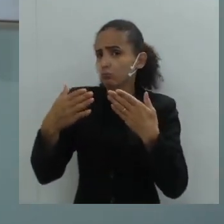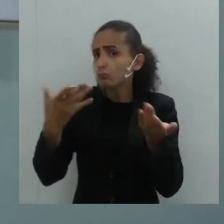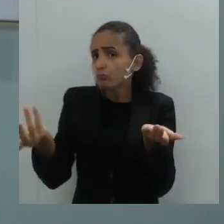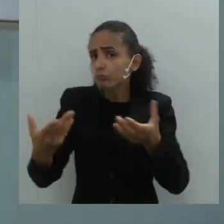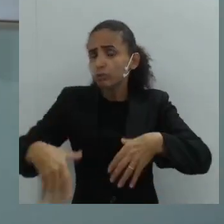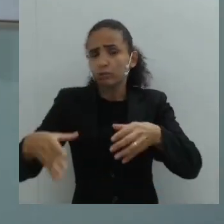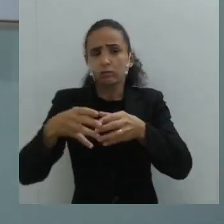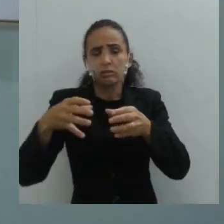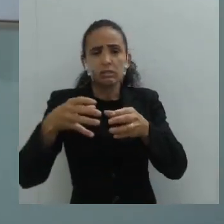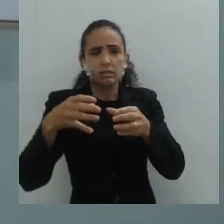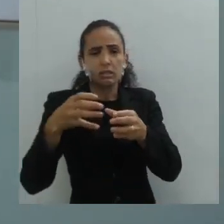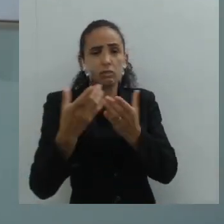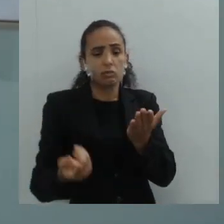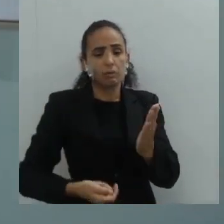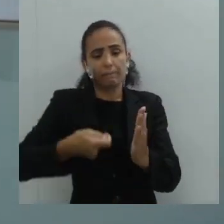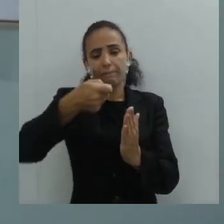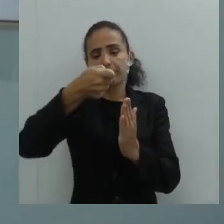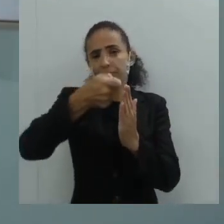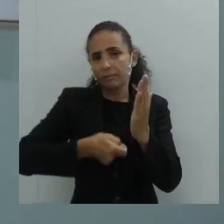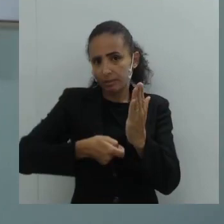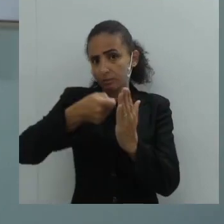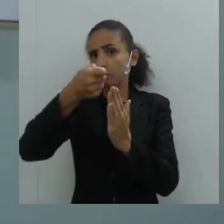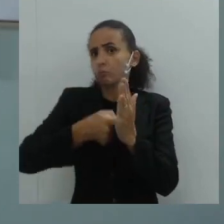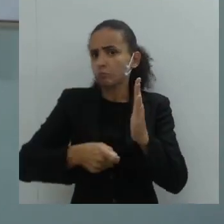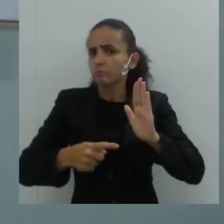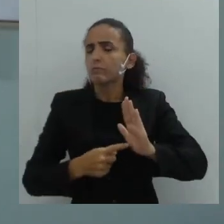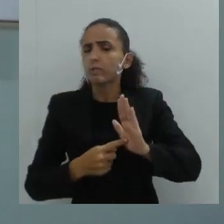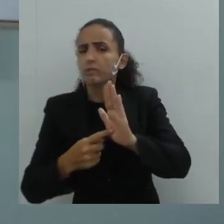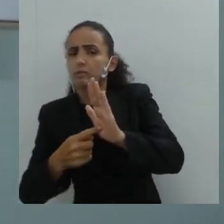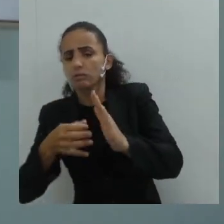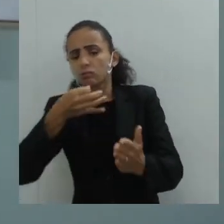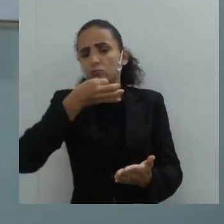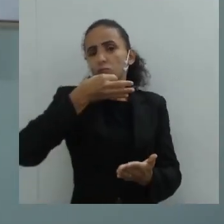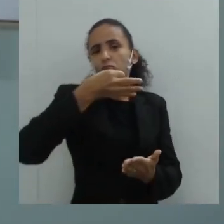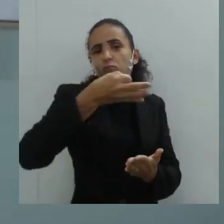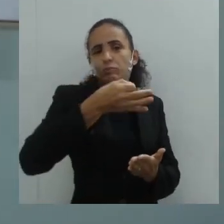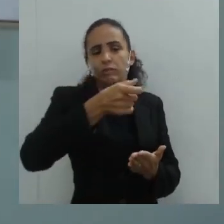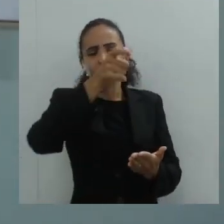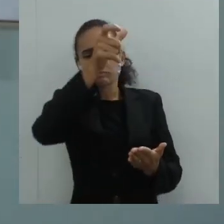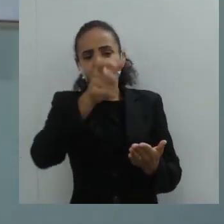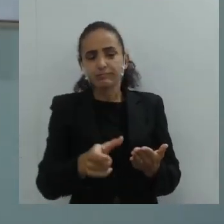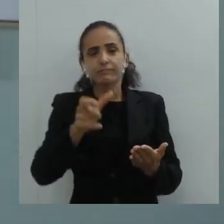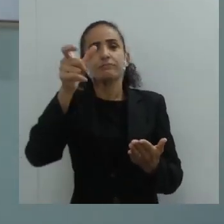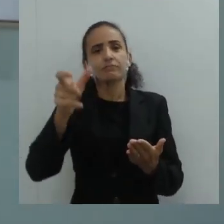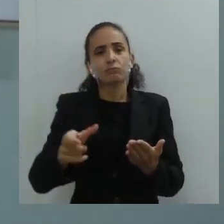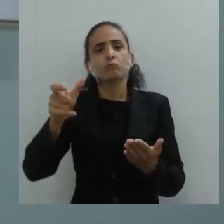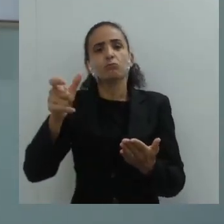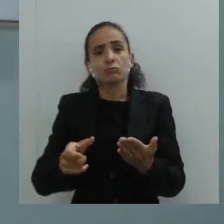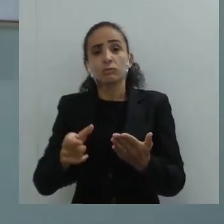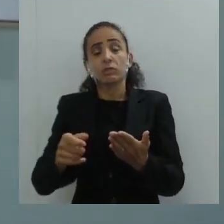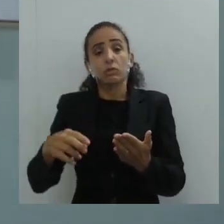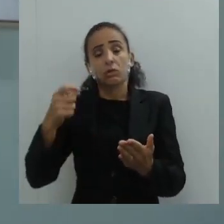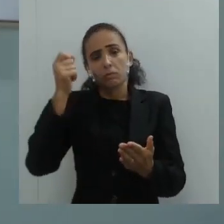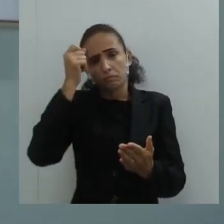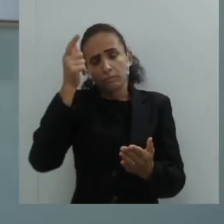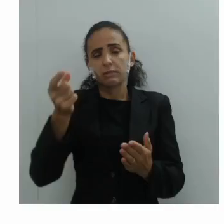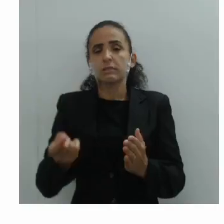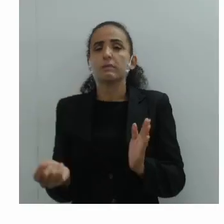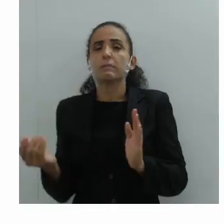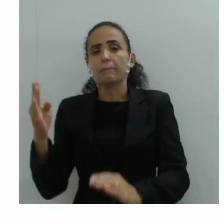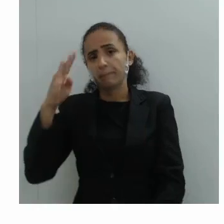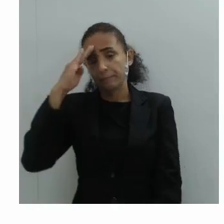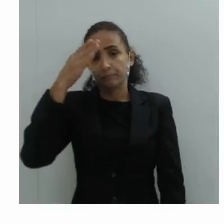uma dissertação expondo, opinando uma ideia central. Vamos